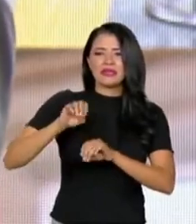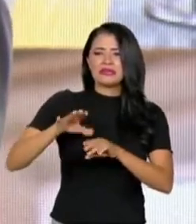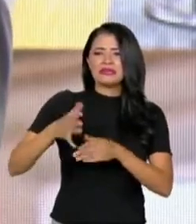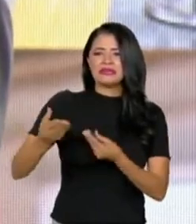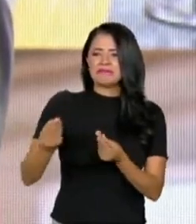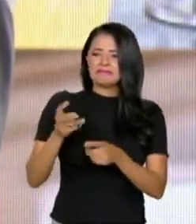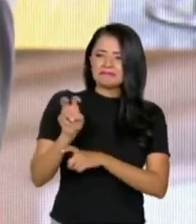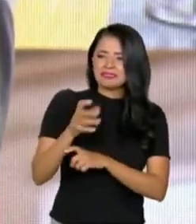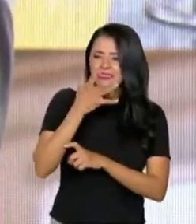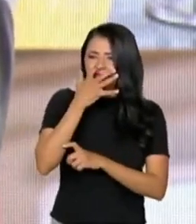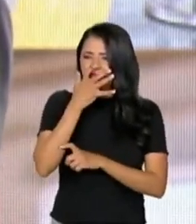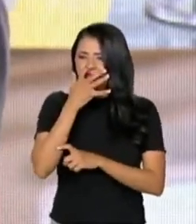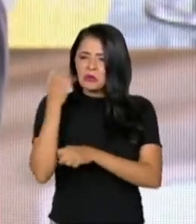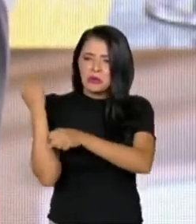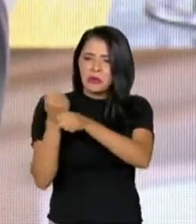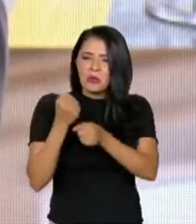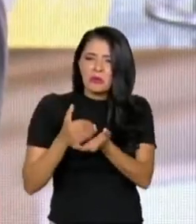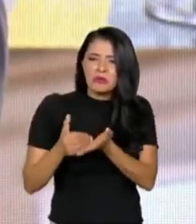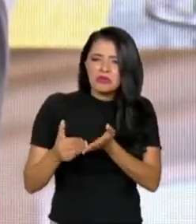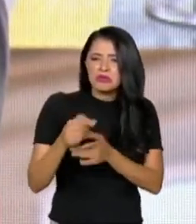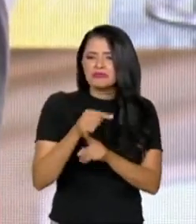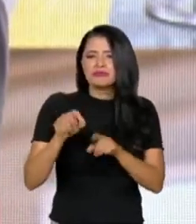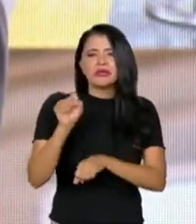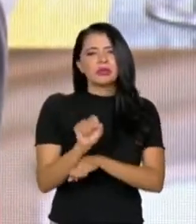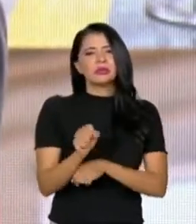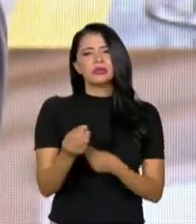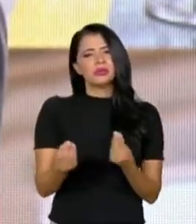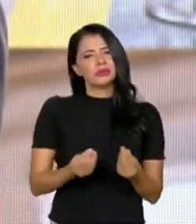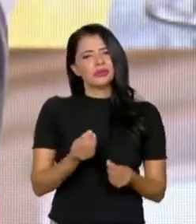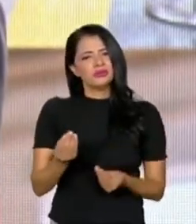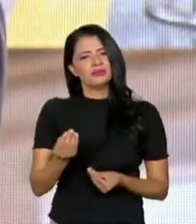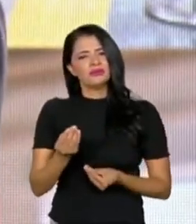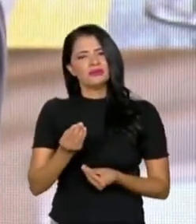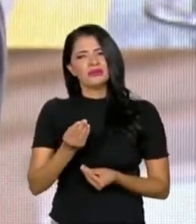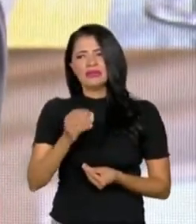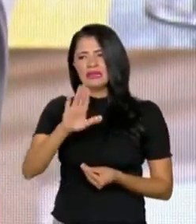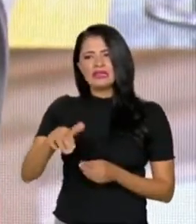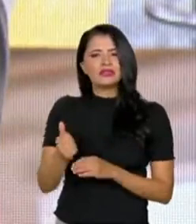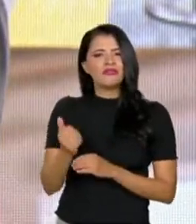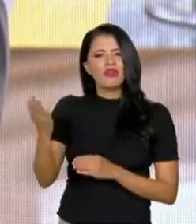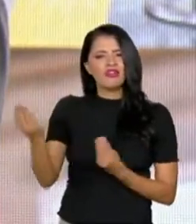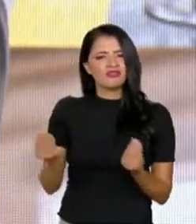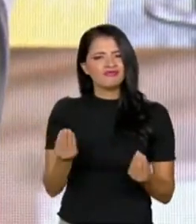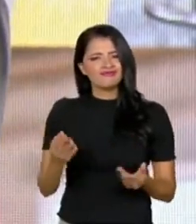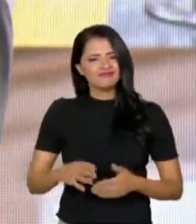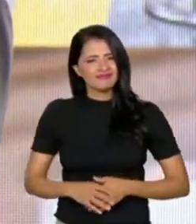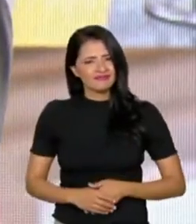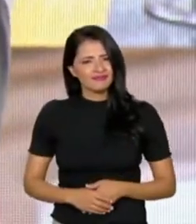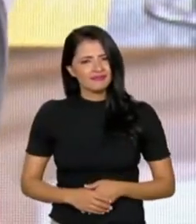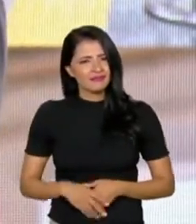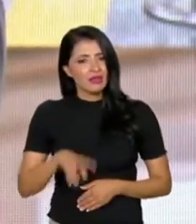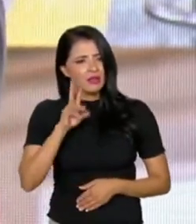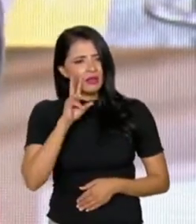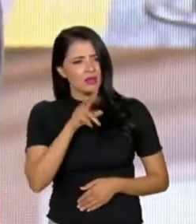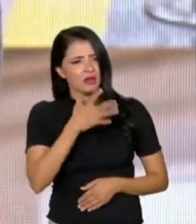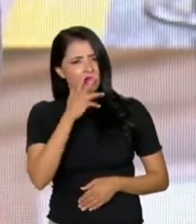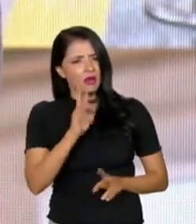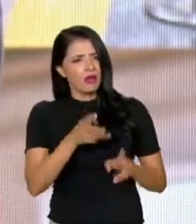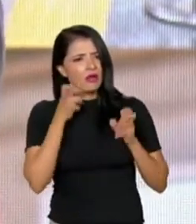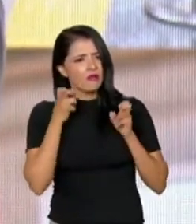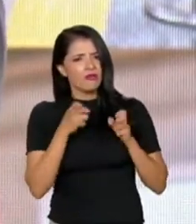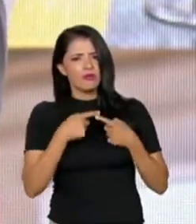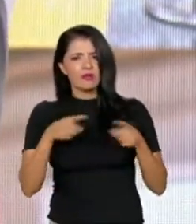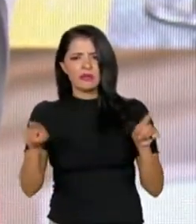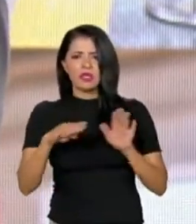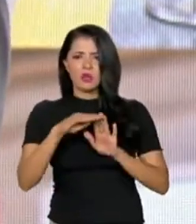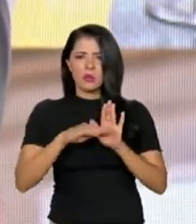ver aquelas creches começadas pela metade e as crianças fora da creche. Quando eu vi o lançamento desse